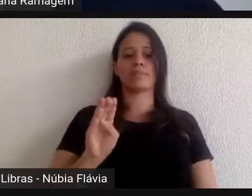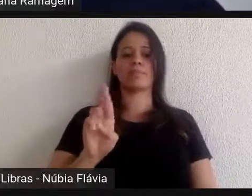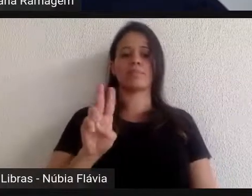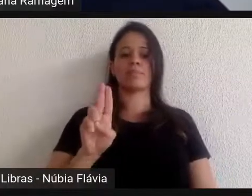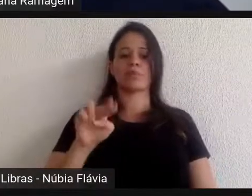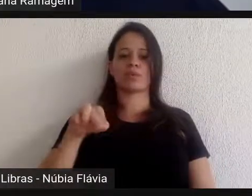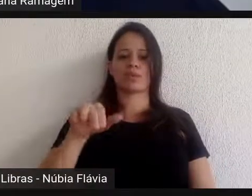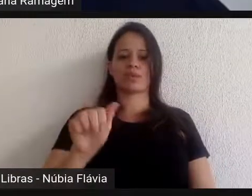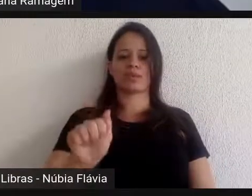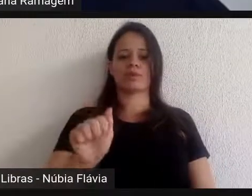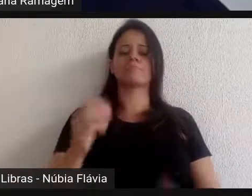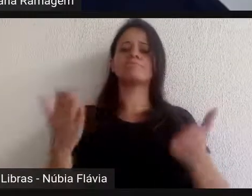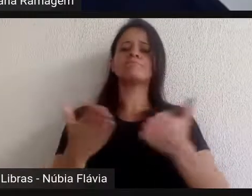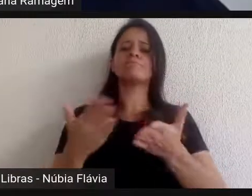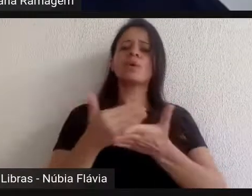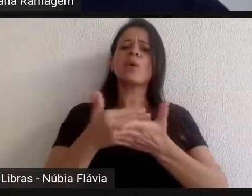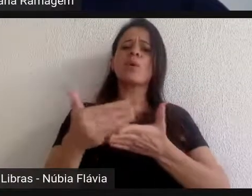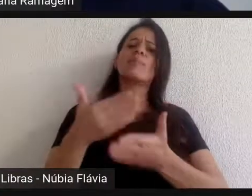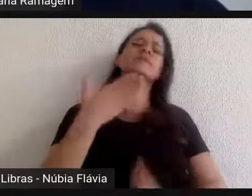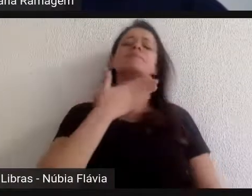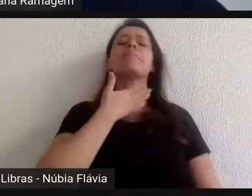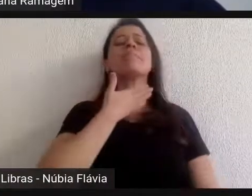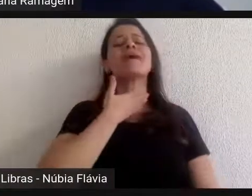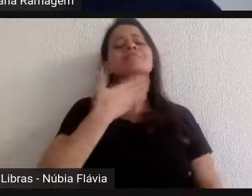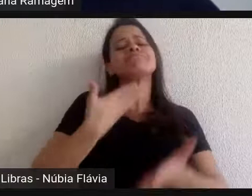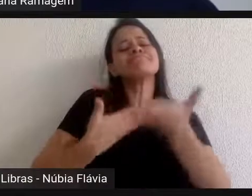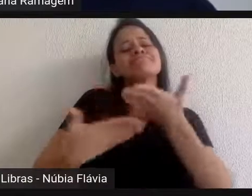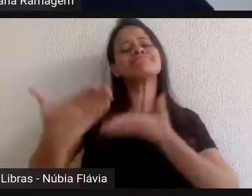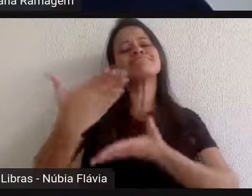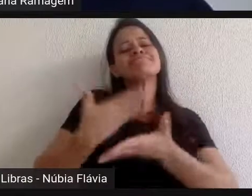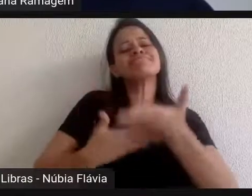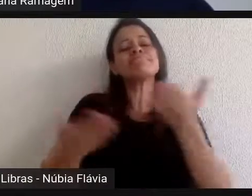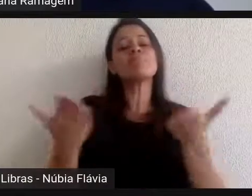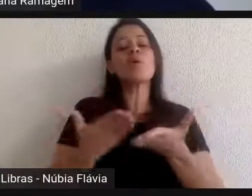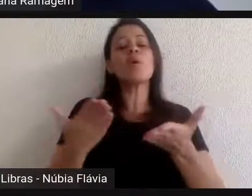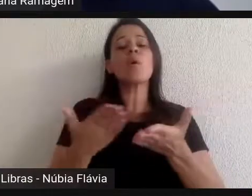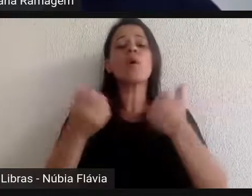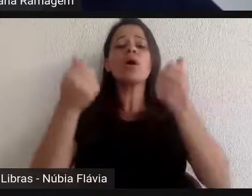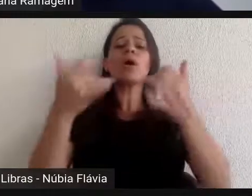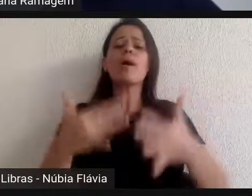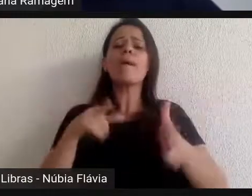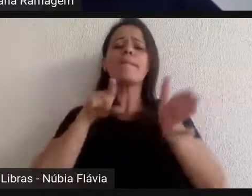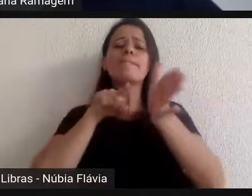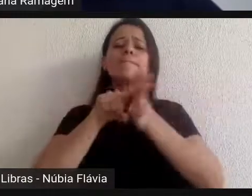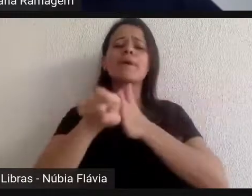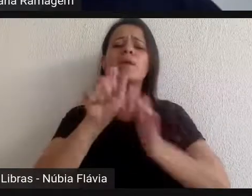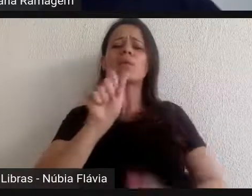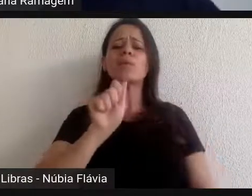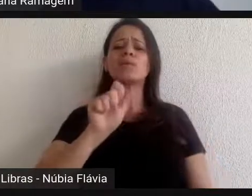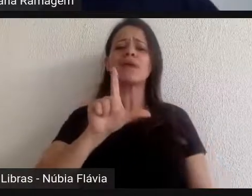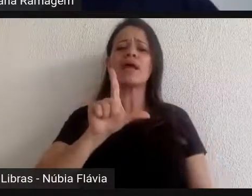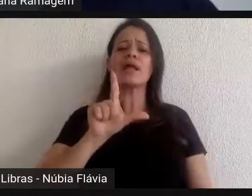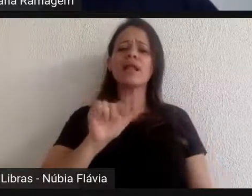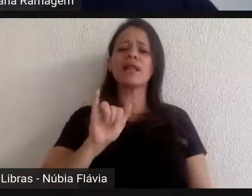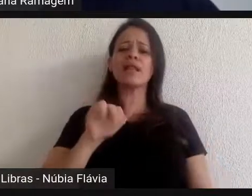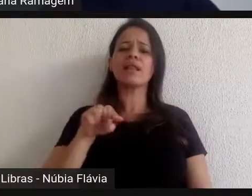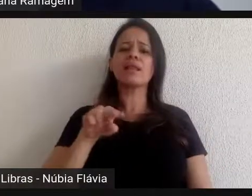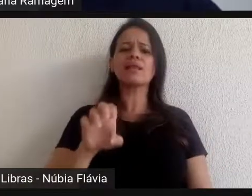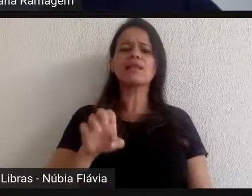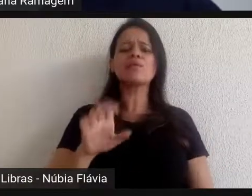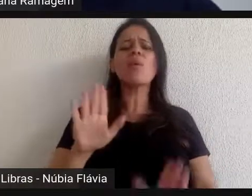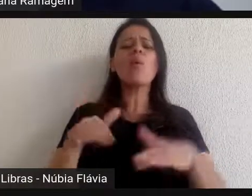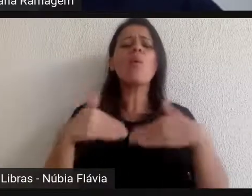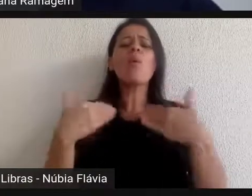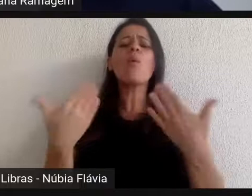esse bate-papo aqui de hoje, vou começar perguntando para a Aline, né? Aline, quais são